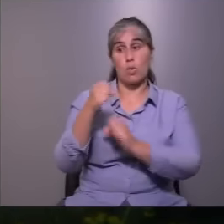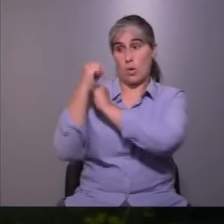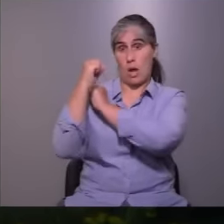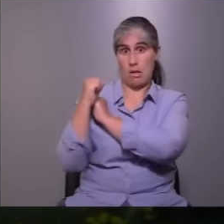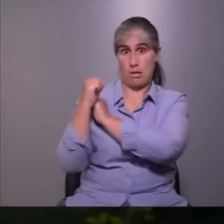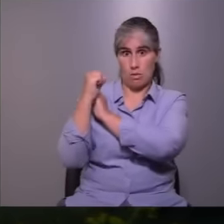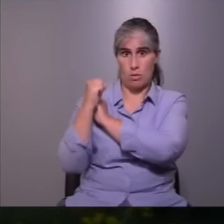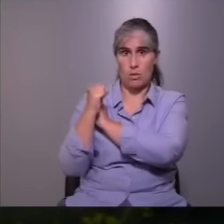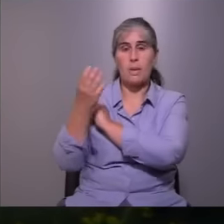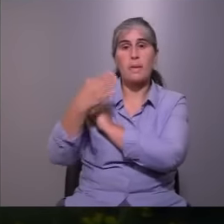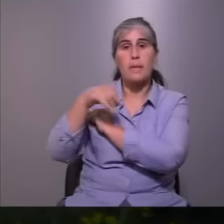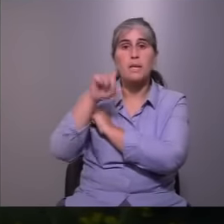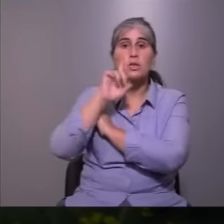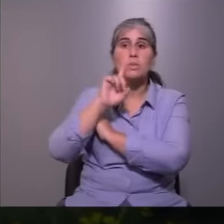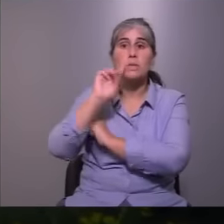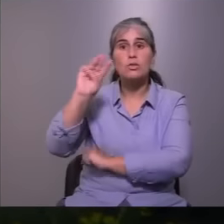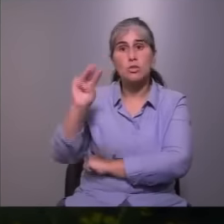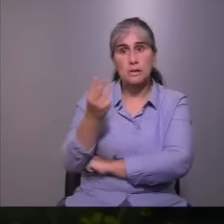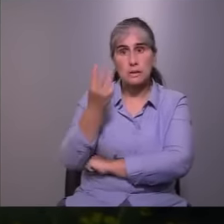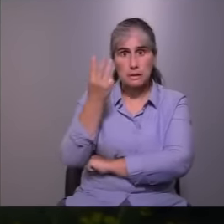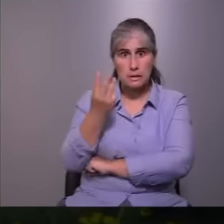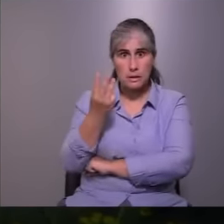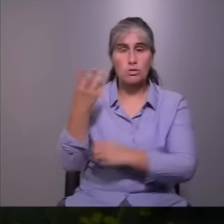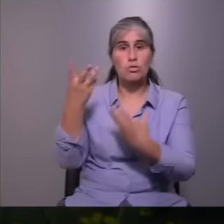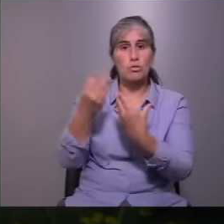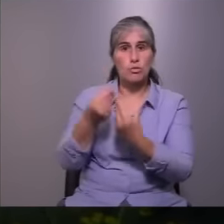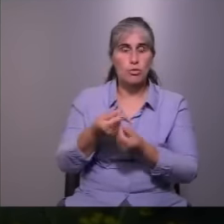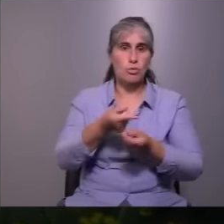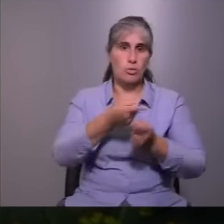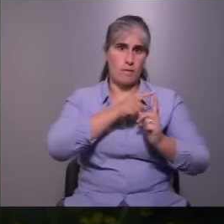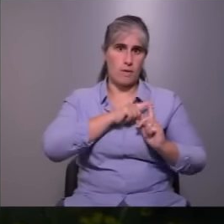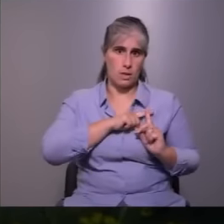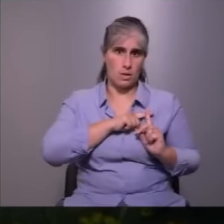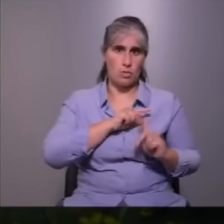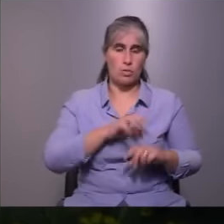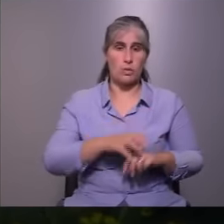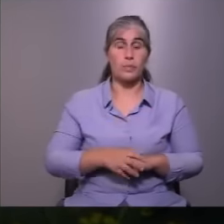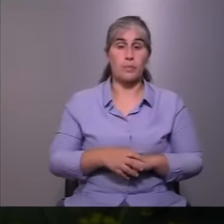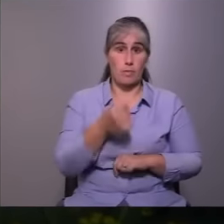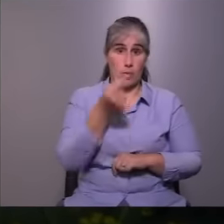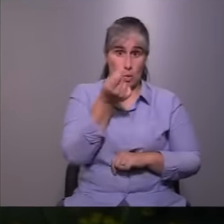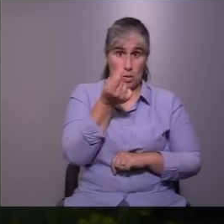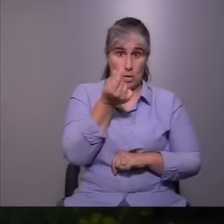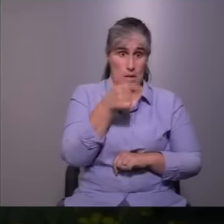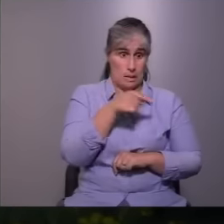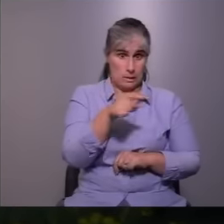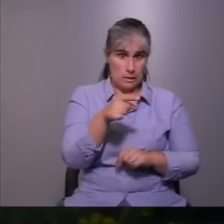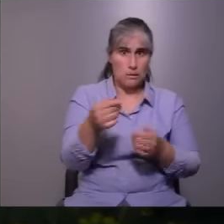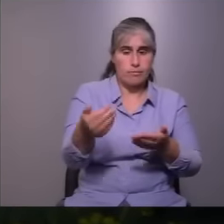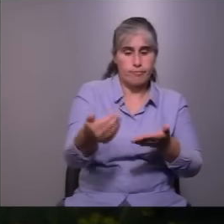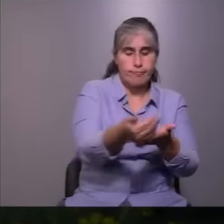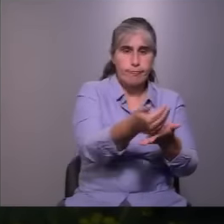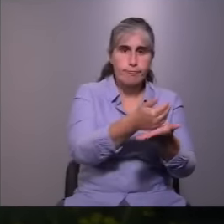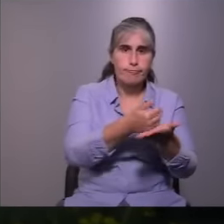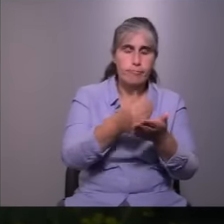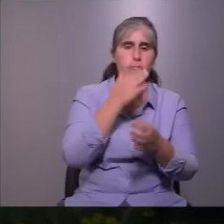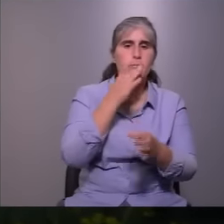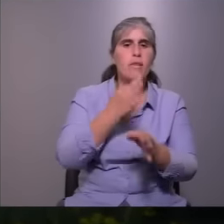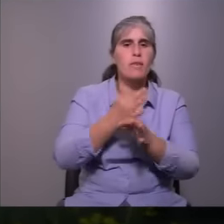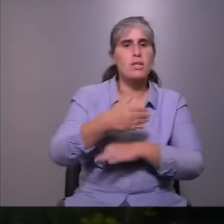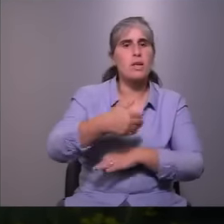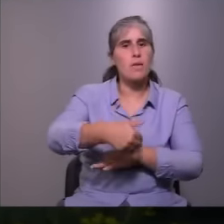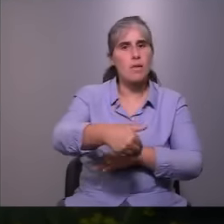meninas vestidas de branco. O outro, que o leve o Francisco, com mais três meninos. O